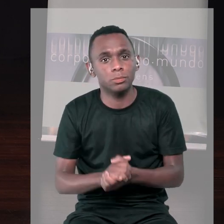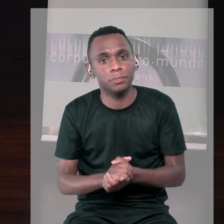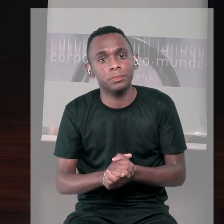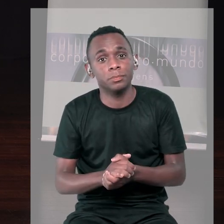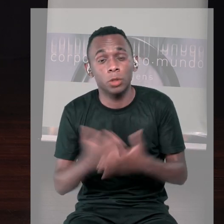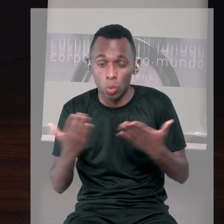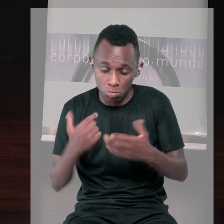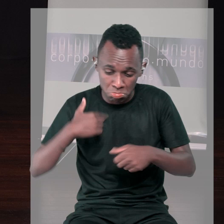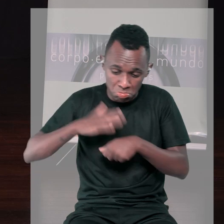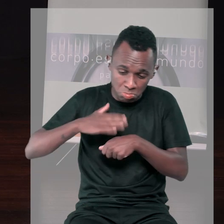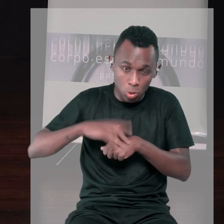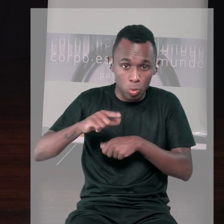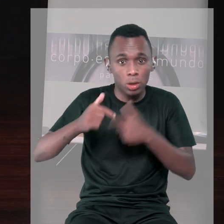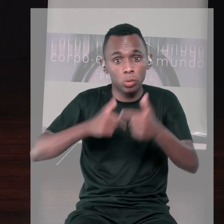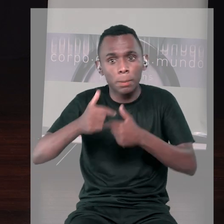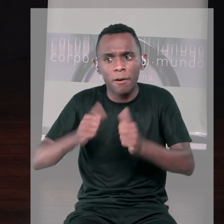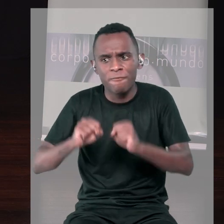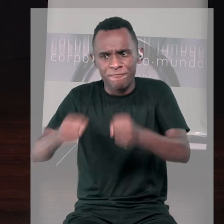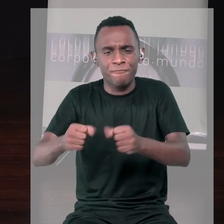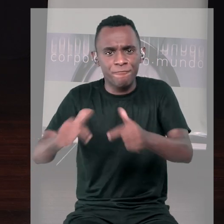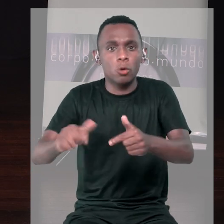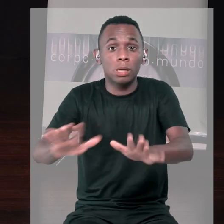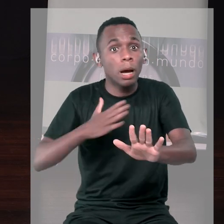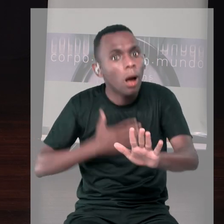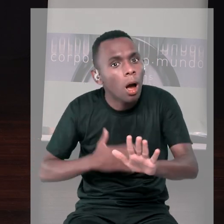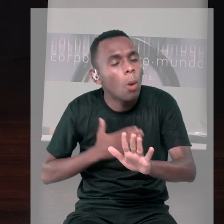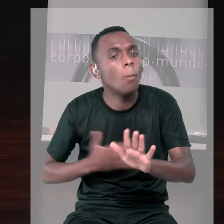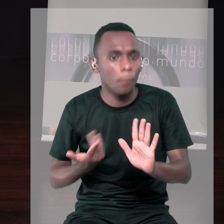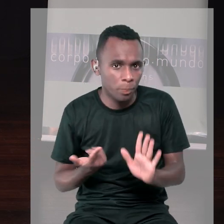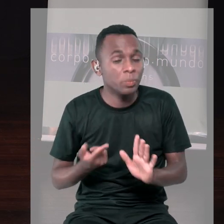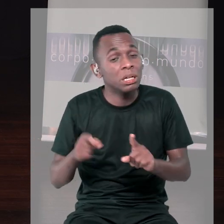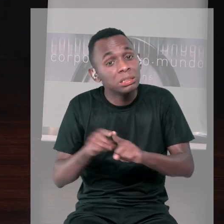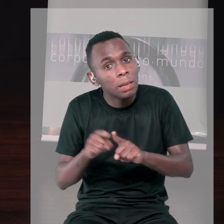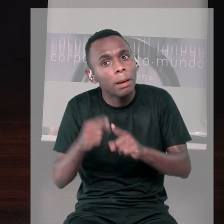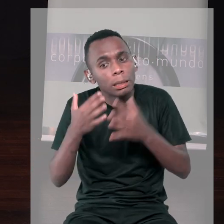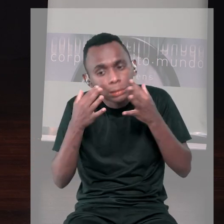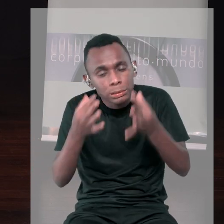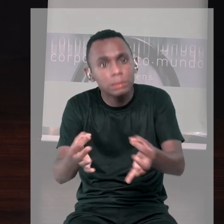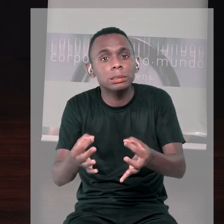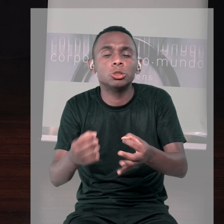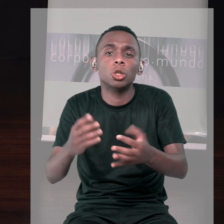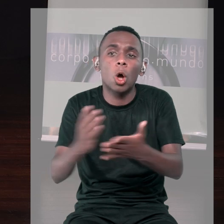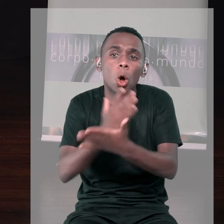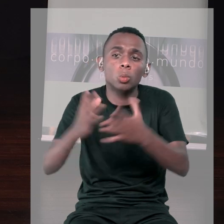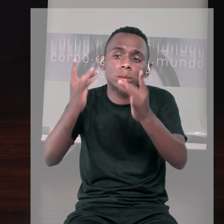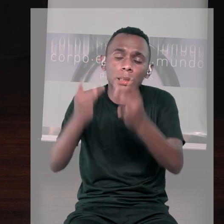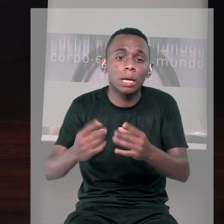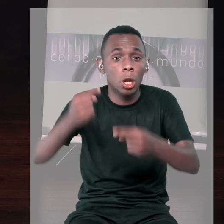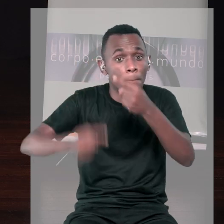sou eu, o emprego das forças deve ser moderado e levar em conta os elementos políticos que interferem de